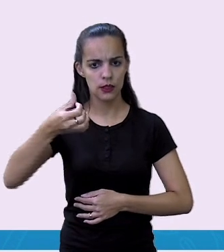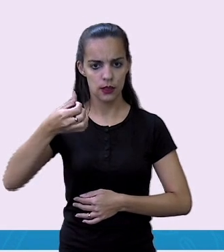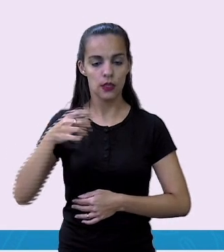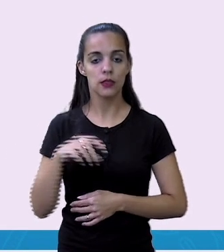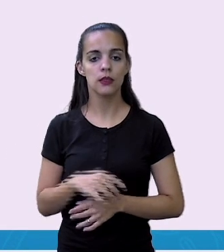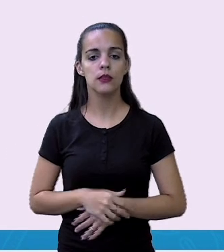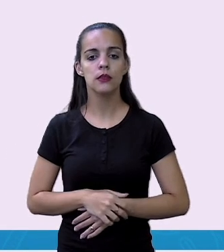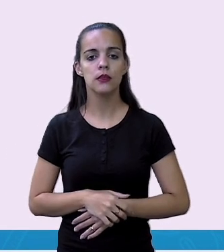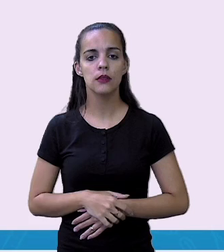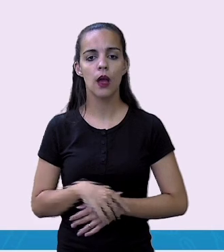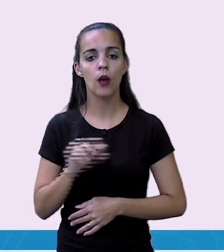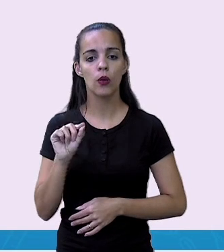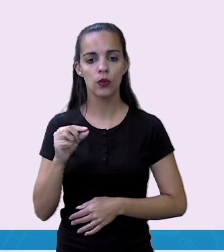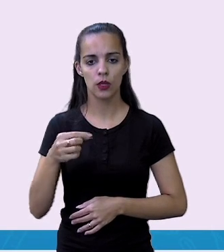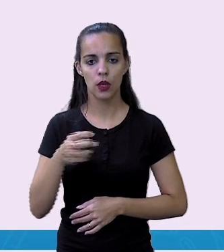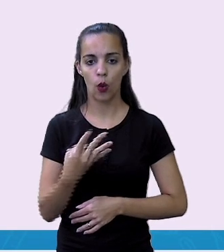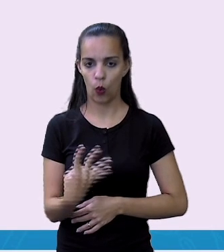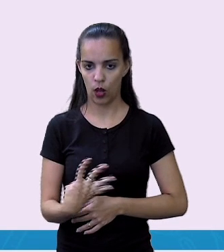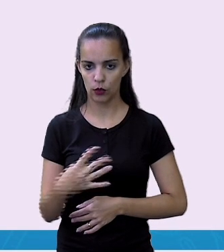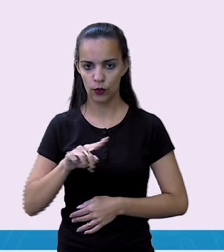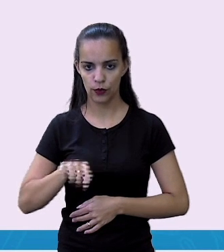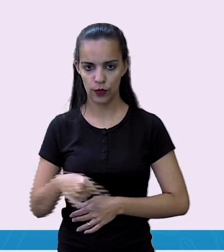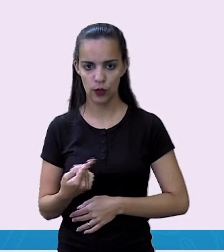2,6 está para